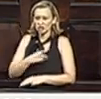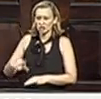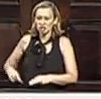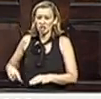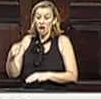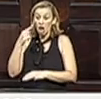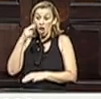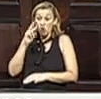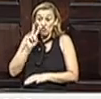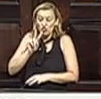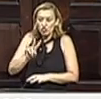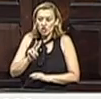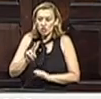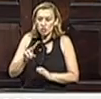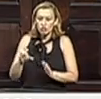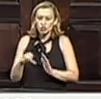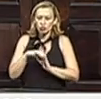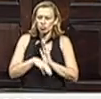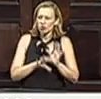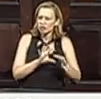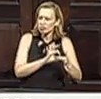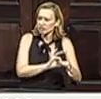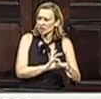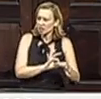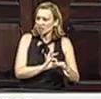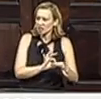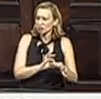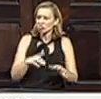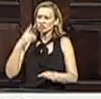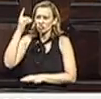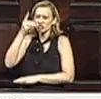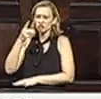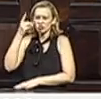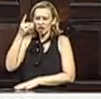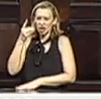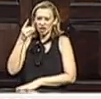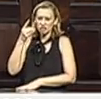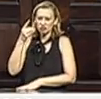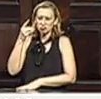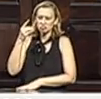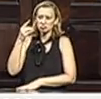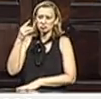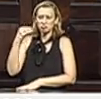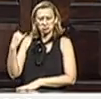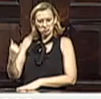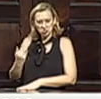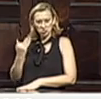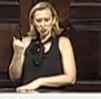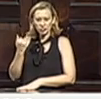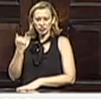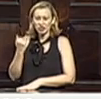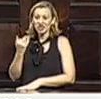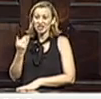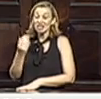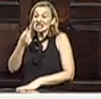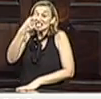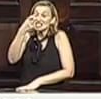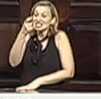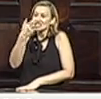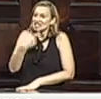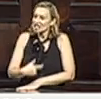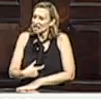uma emenda colocada por um deputado e destacada ser aprovado